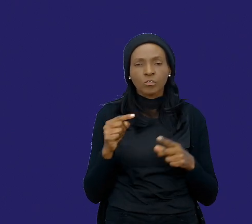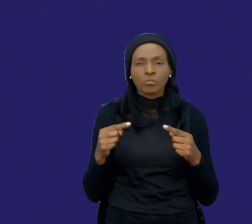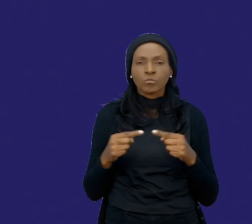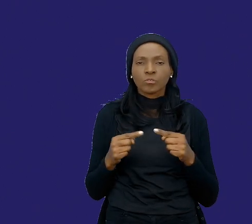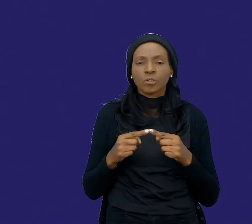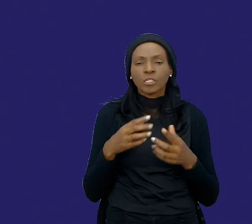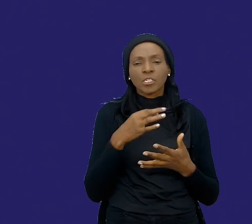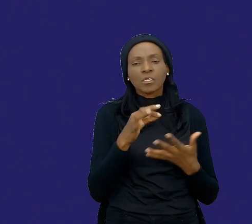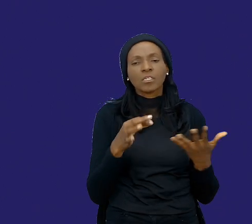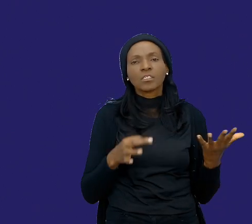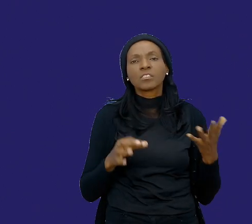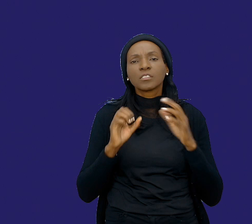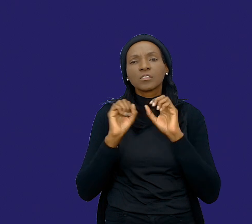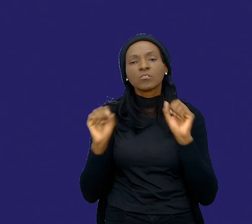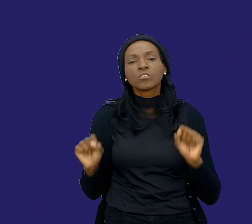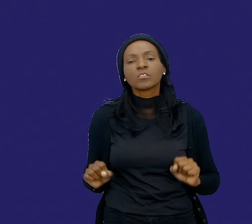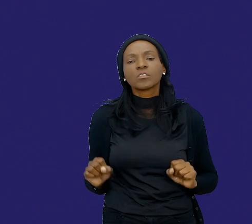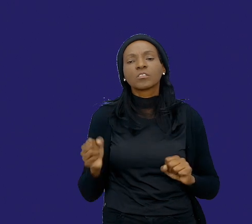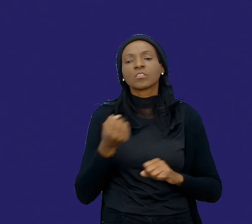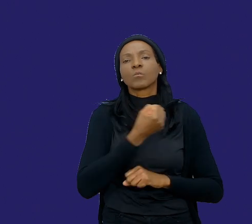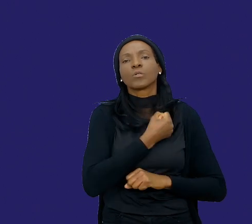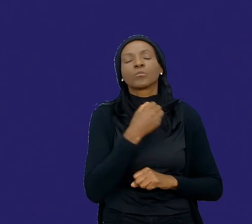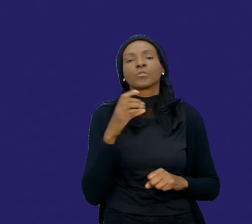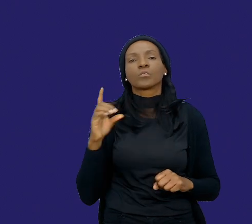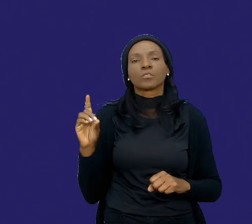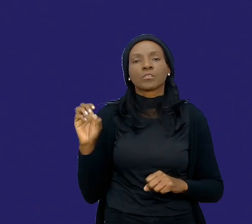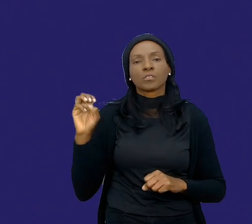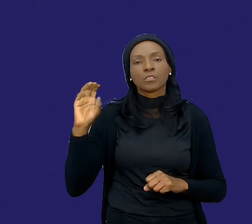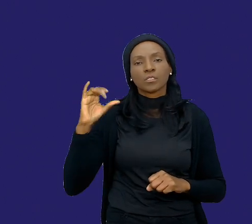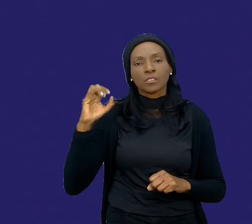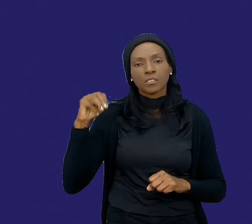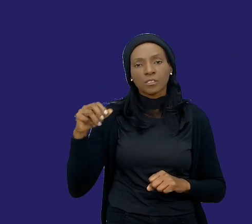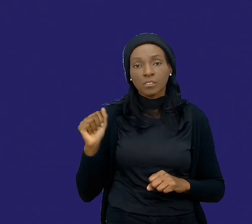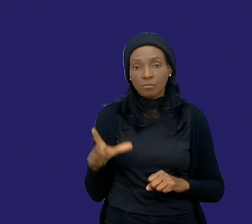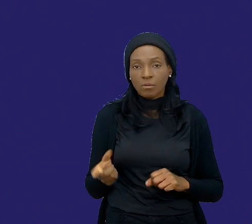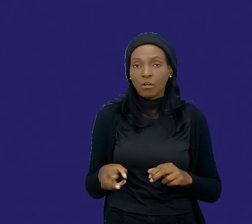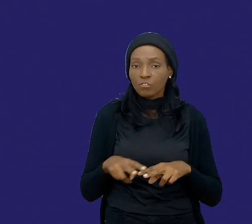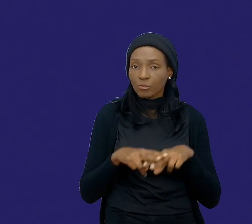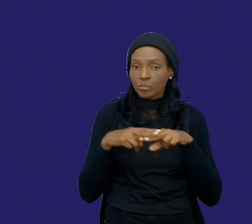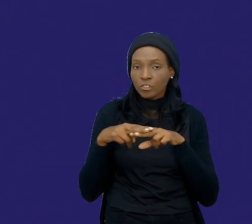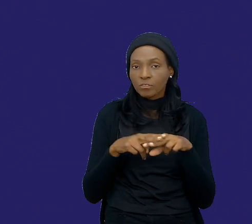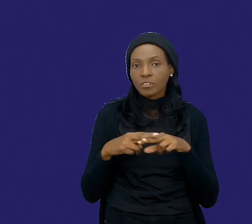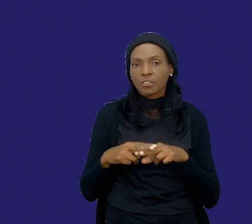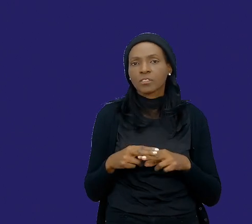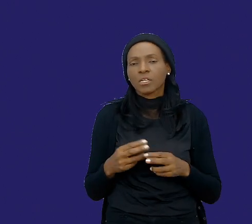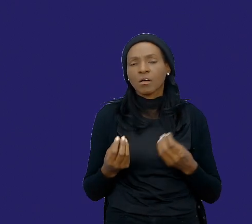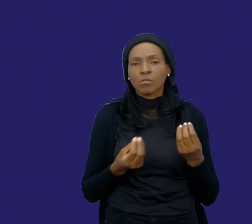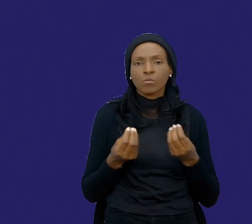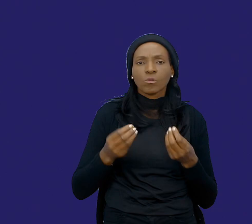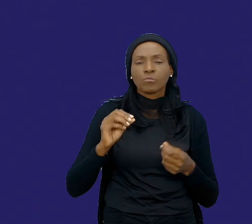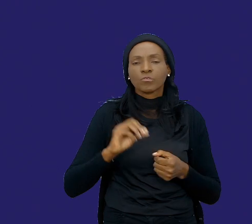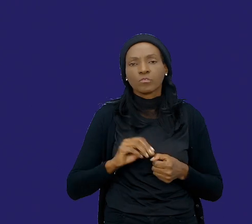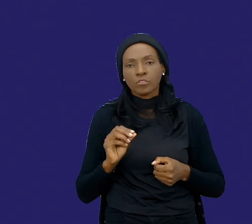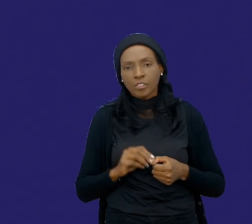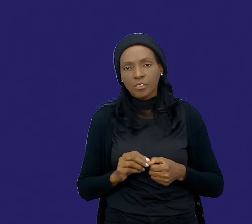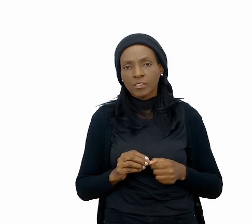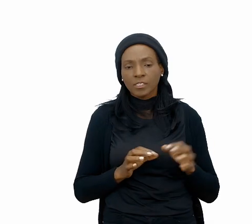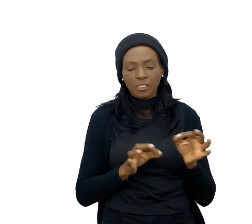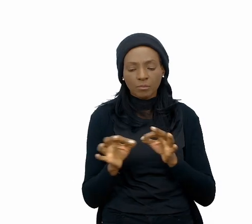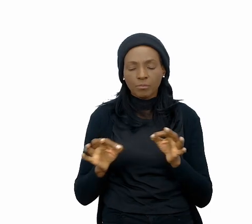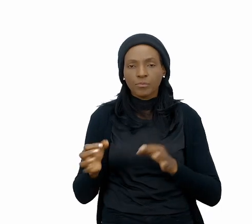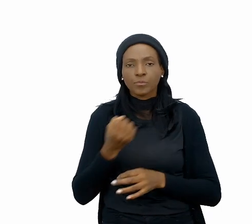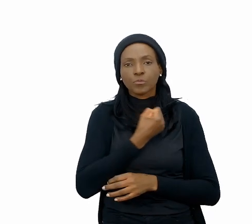as características do sistema de numeração decimal. Então, a gente vai retomar o percurso de construção dos